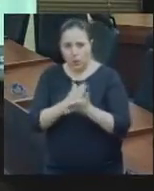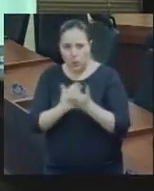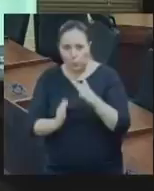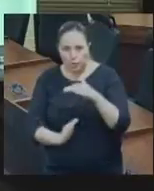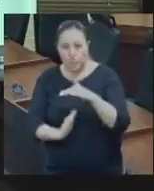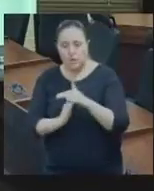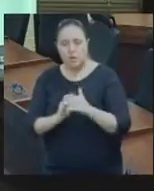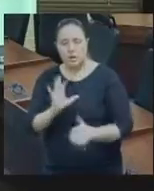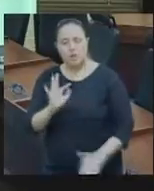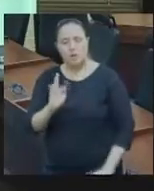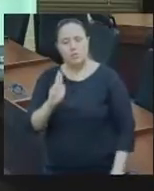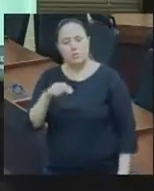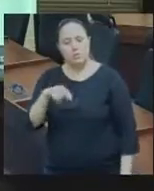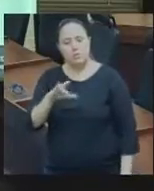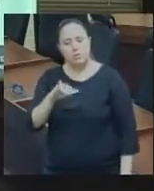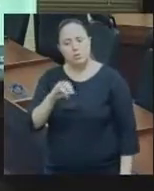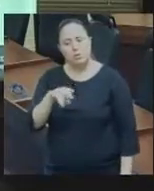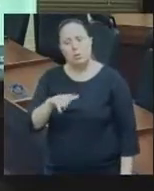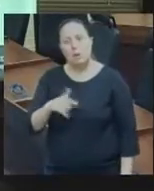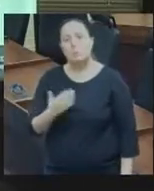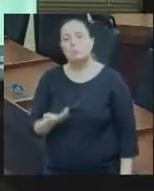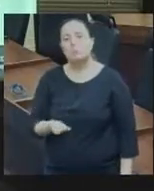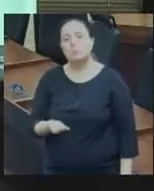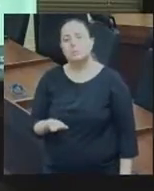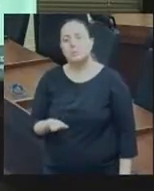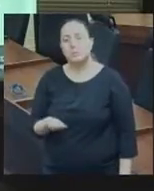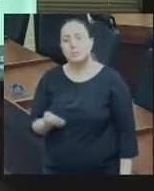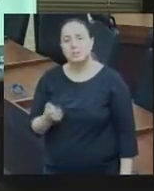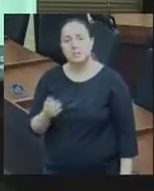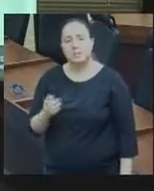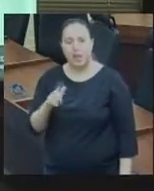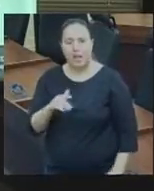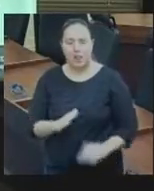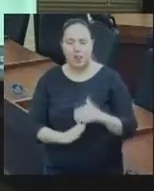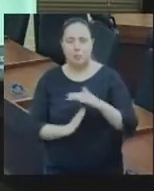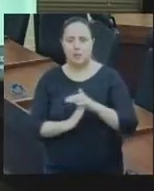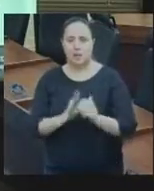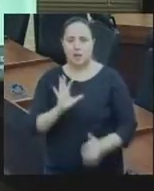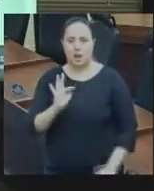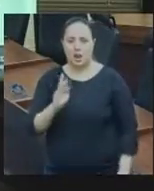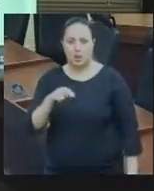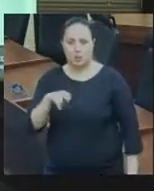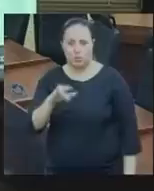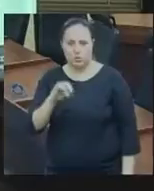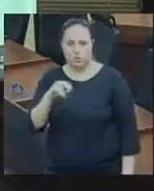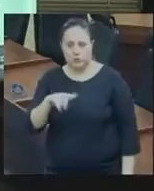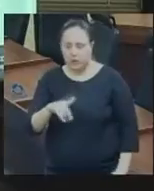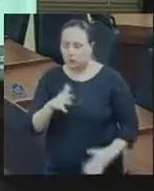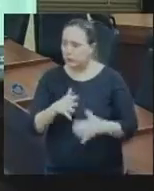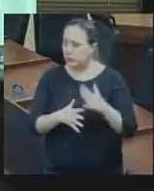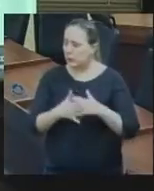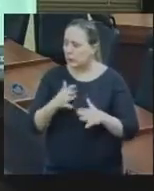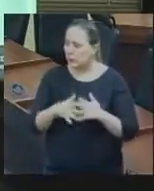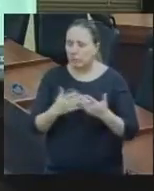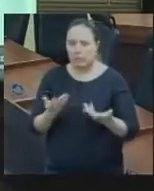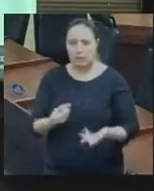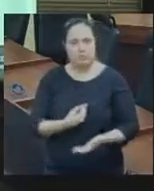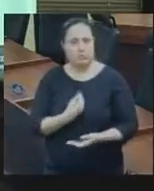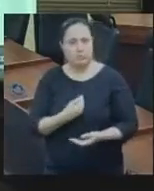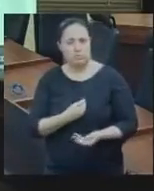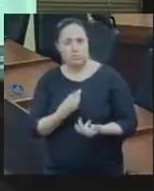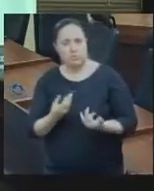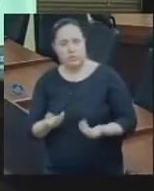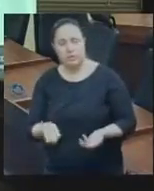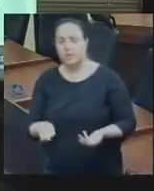funcional é uma limitação funcional que acarrete em barreiras que